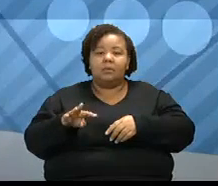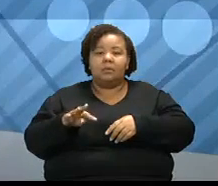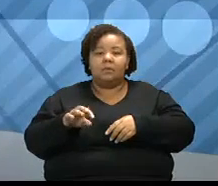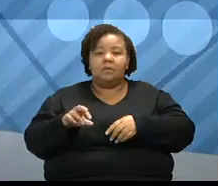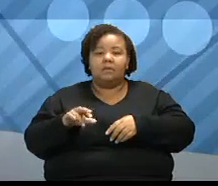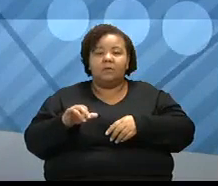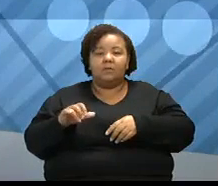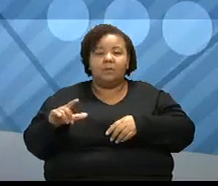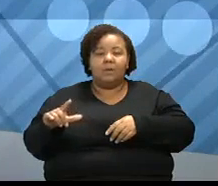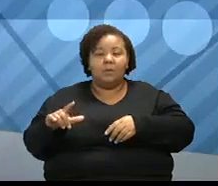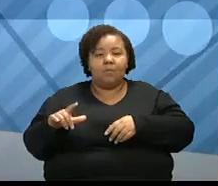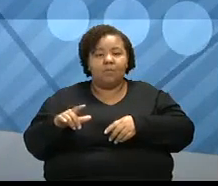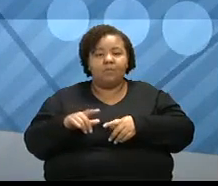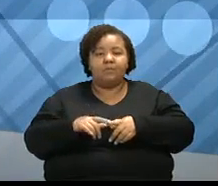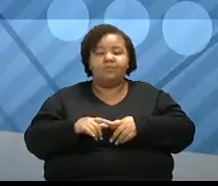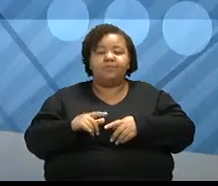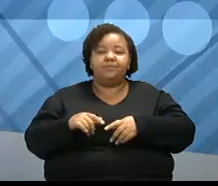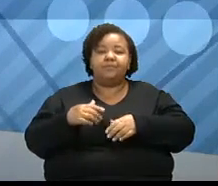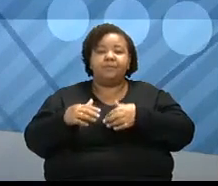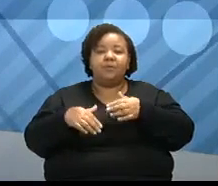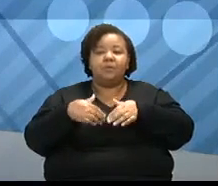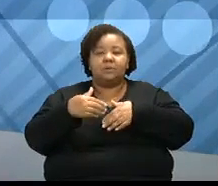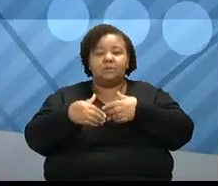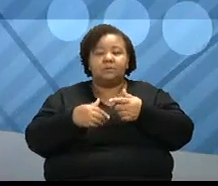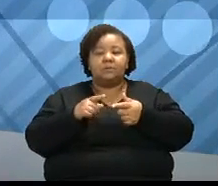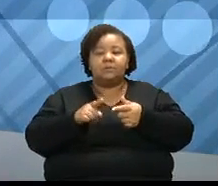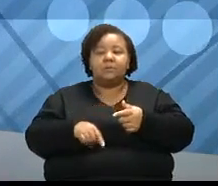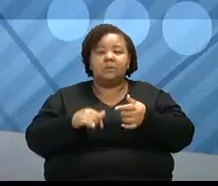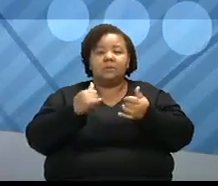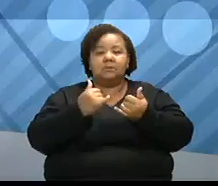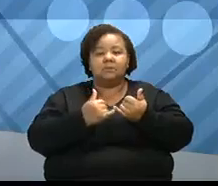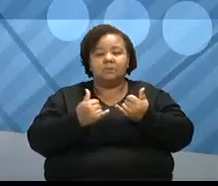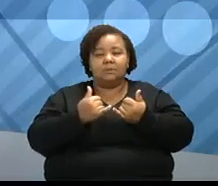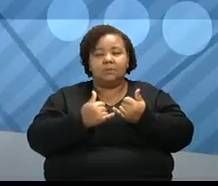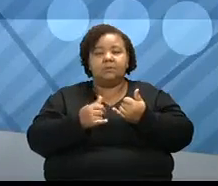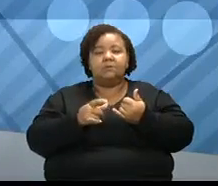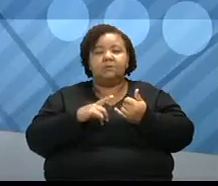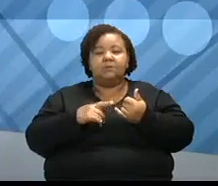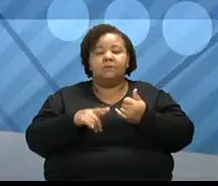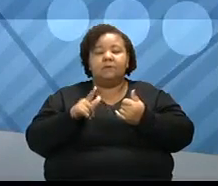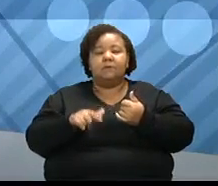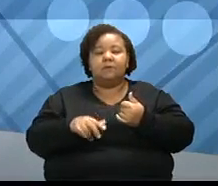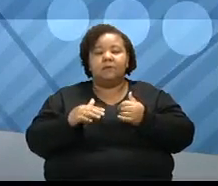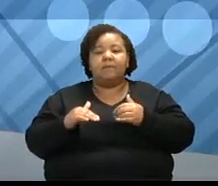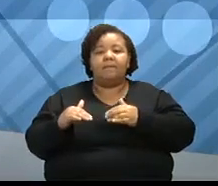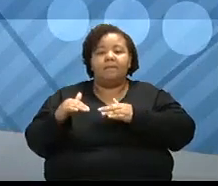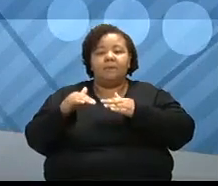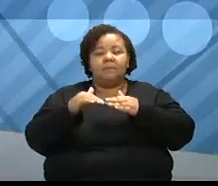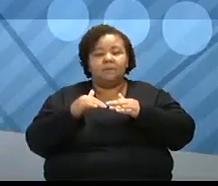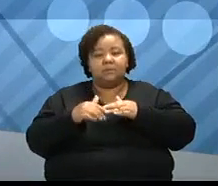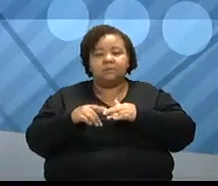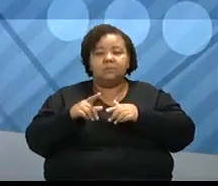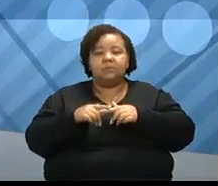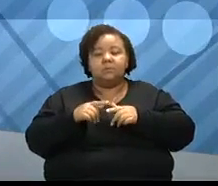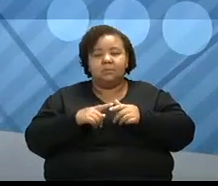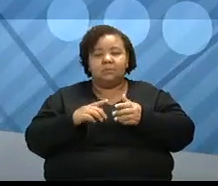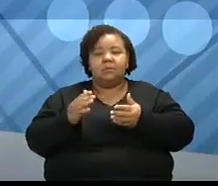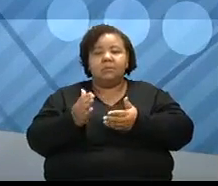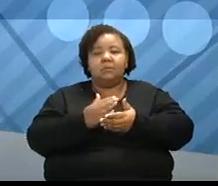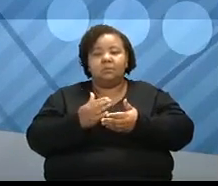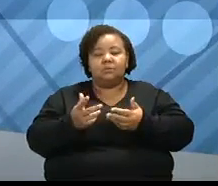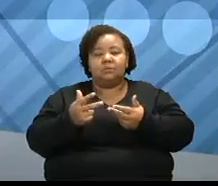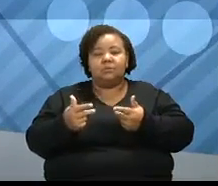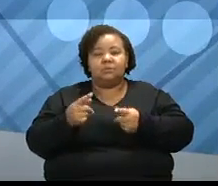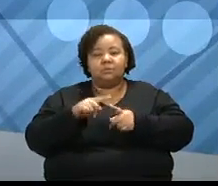outro tipo de função. O procedimento ele é semelhante, vai envolver parametrização, mas vai envolver alguns